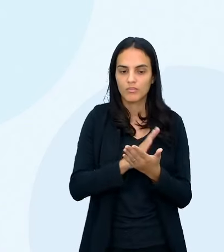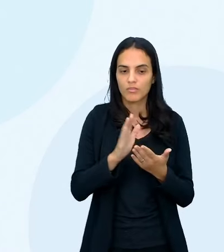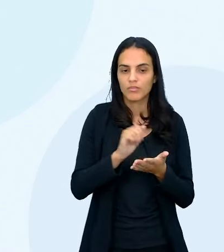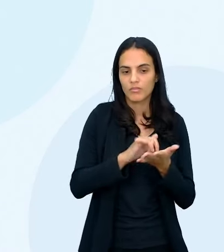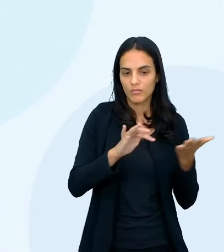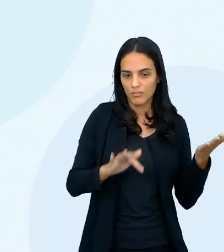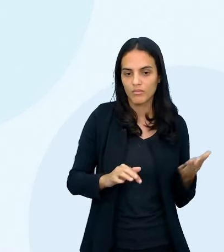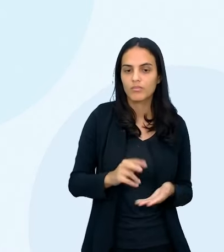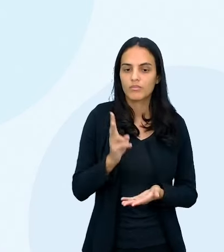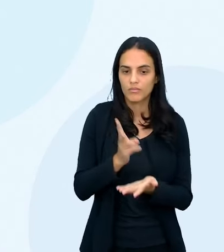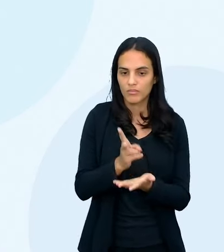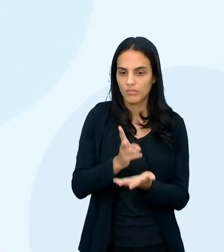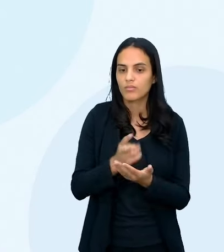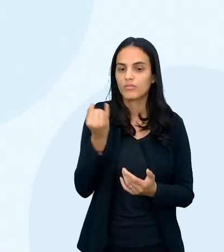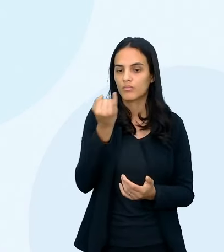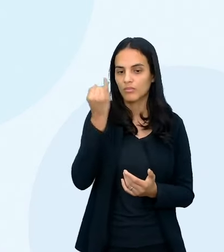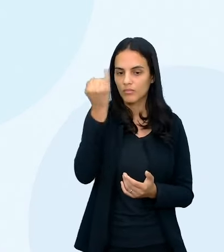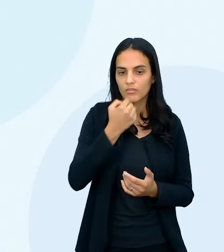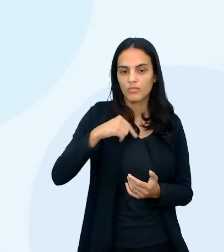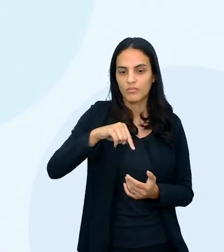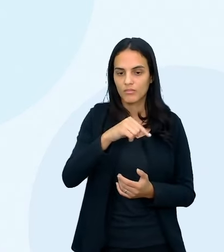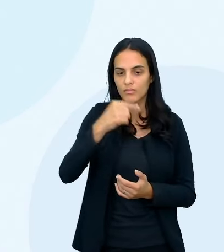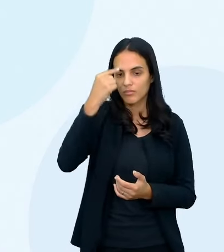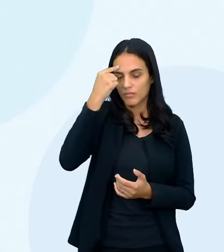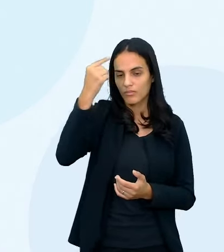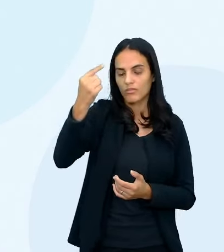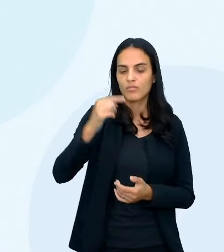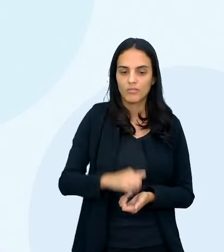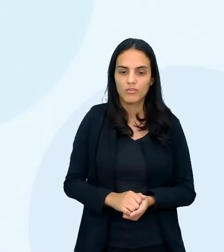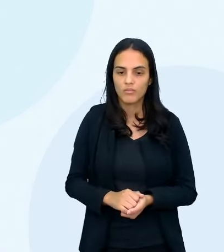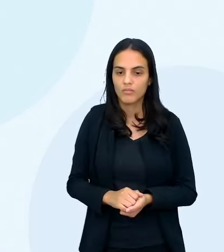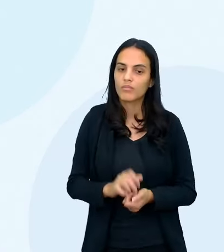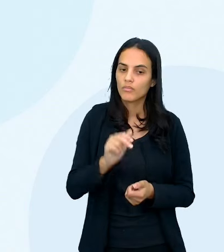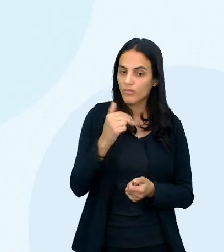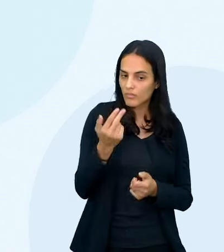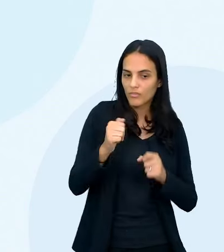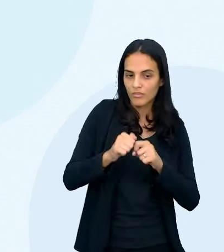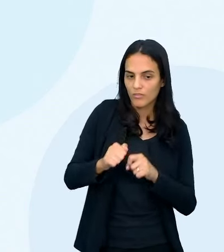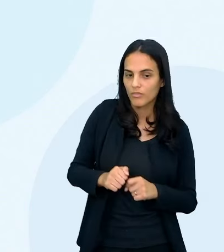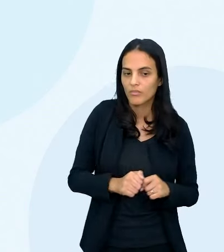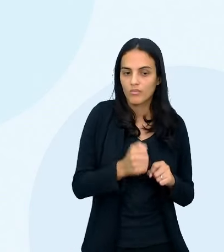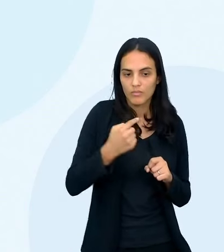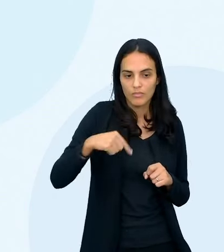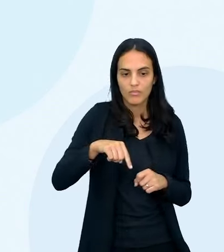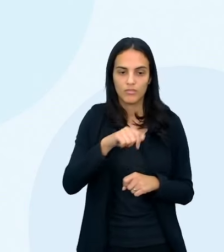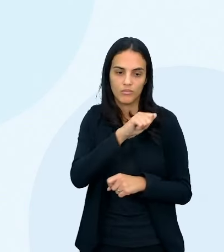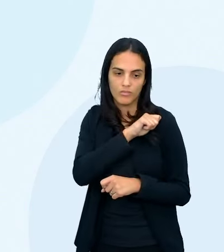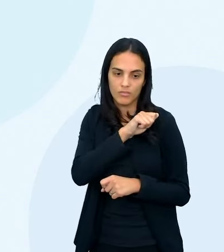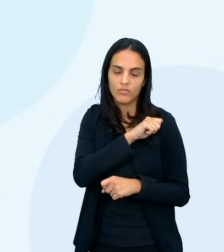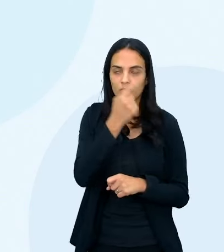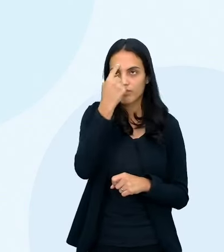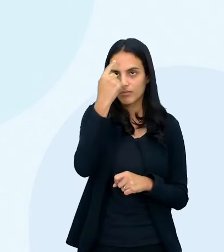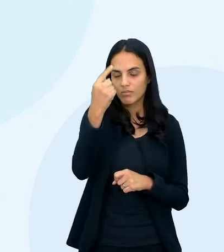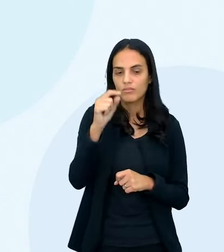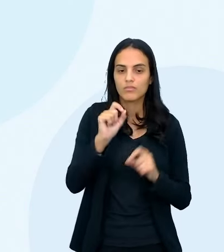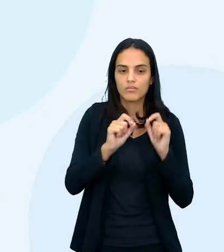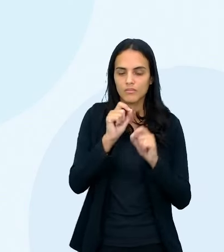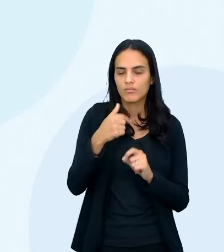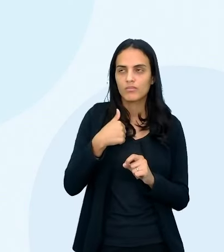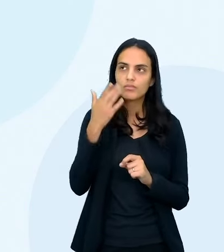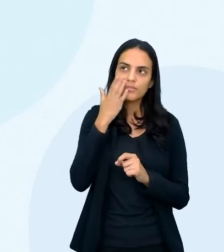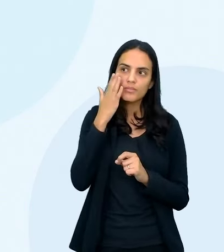né? E sempre importante a gente pensar, né, ou fazer com que o nosso estudante pense, né? O que eu sabia antes